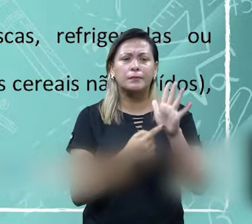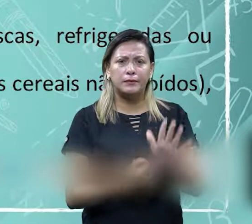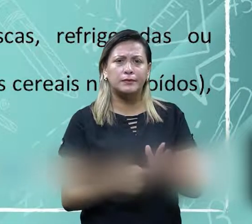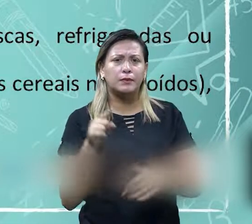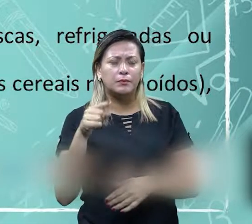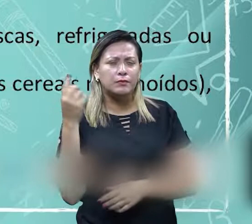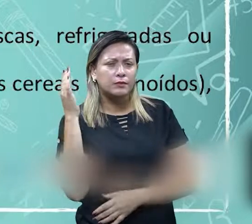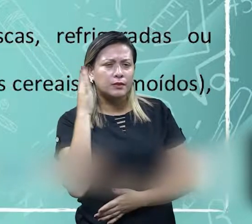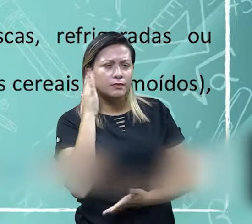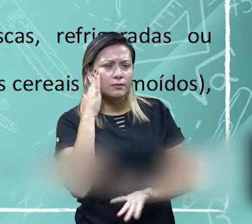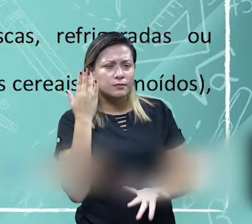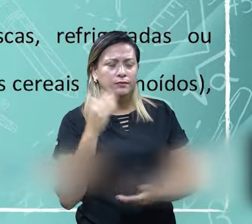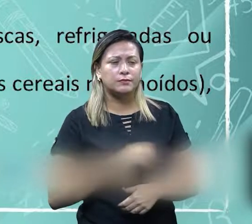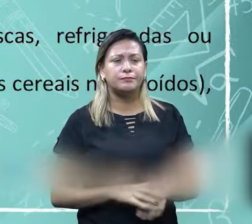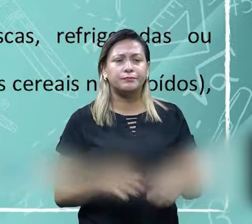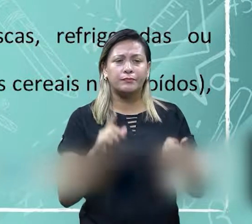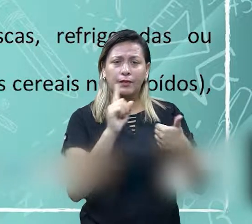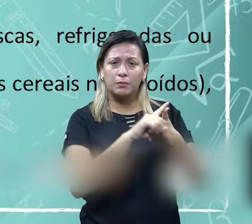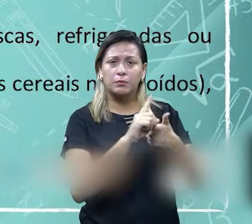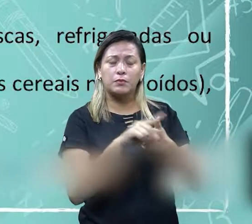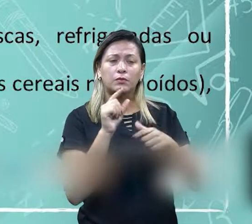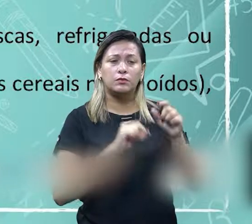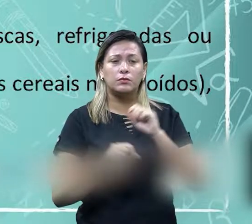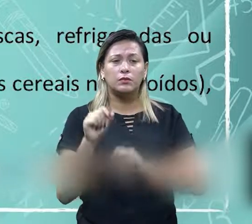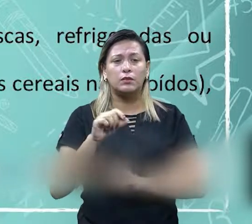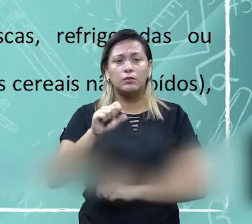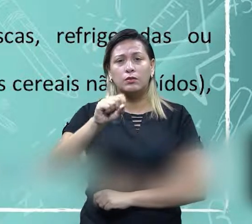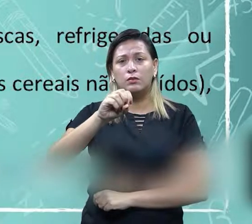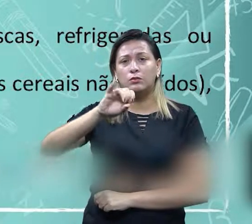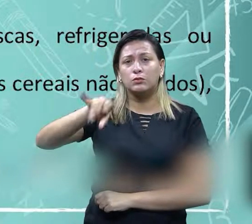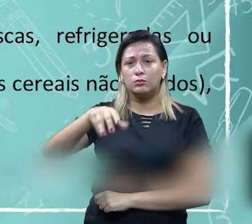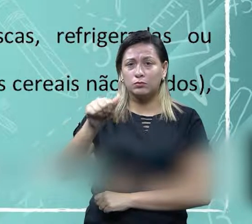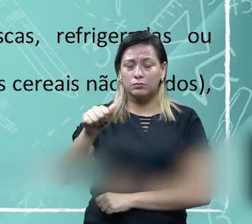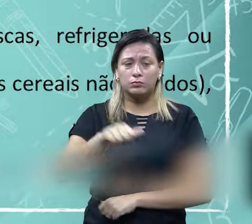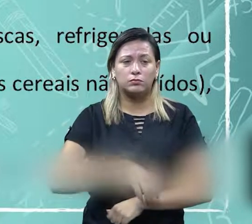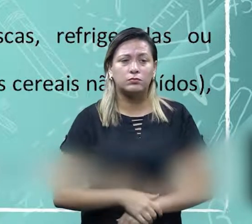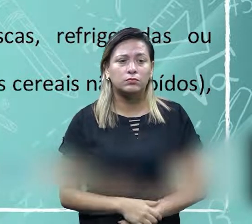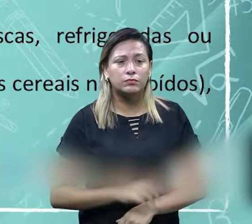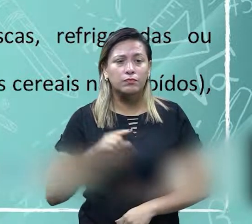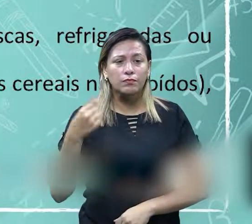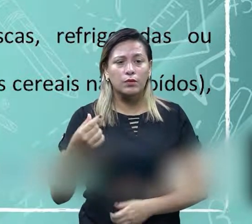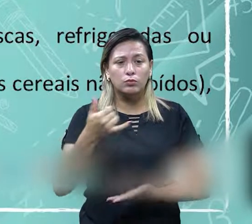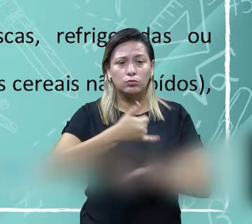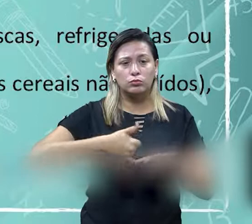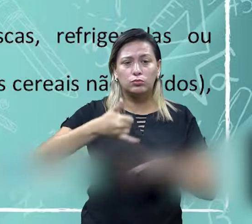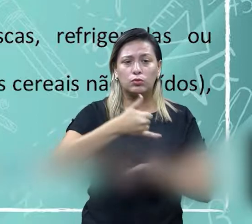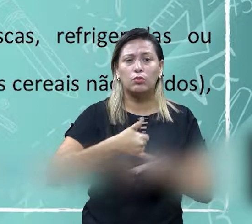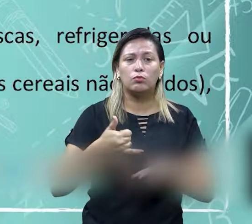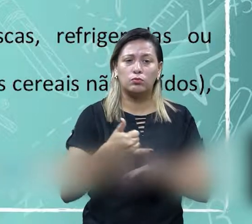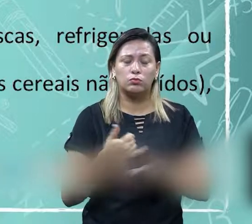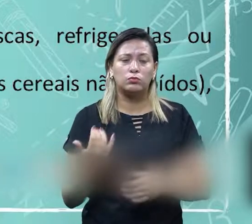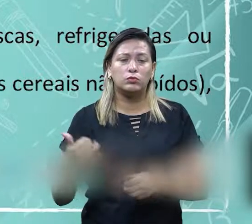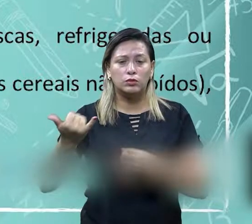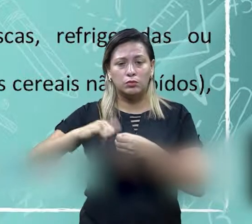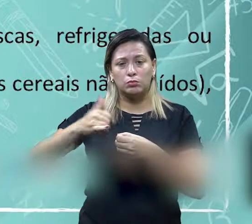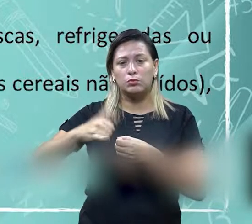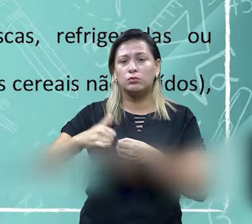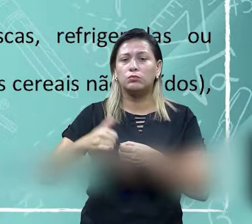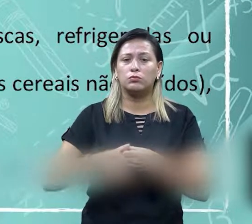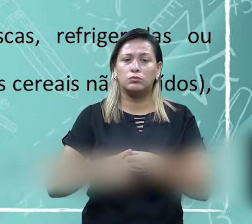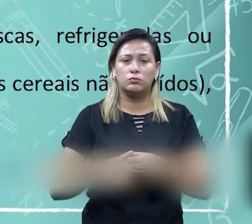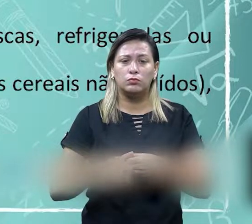Por exemplo, em primeiro lugar que nós exportamos é a soja, tá bom? Depois, os óleos brutos e petróleos